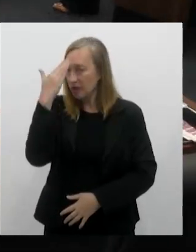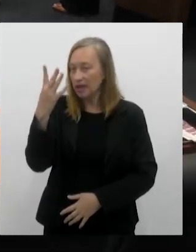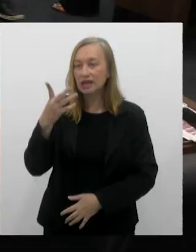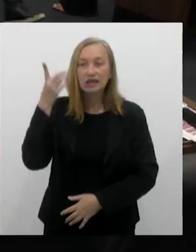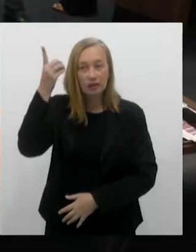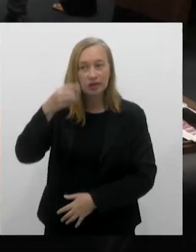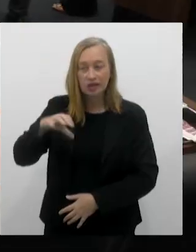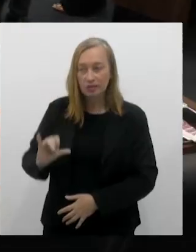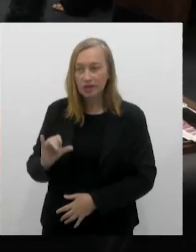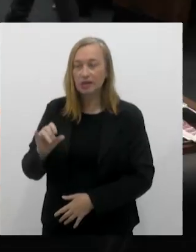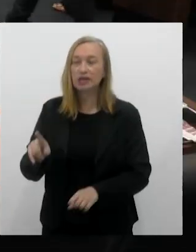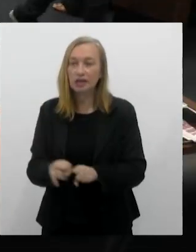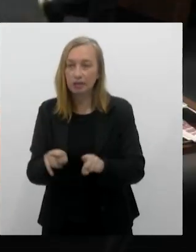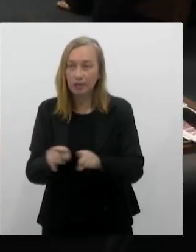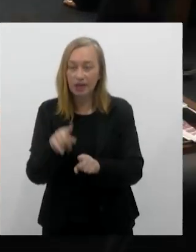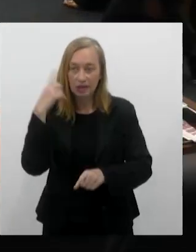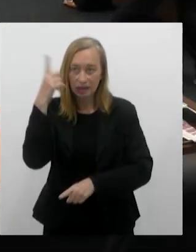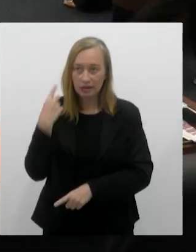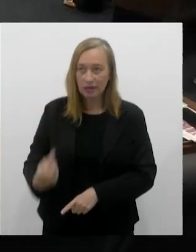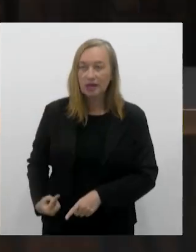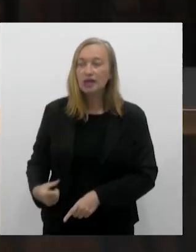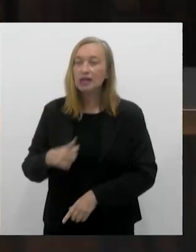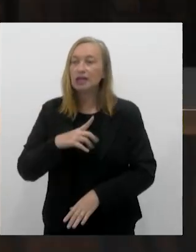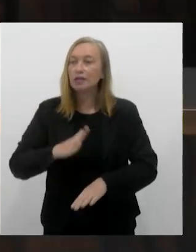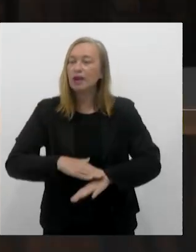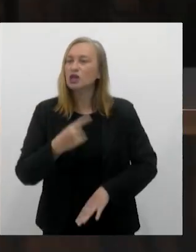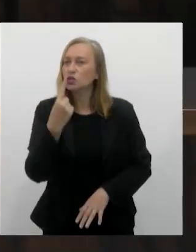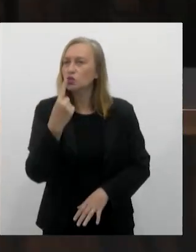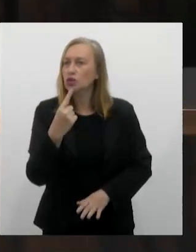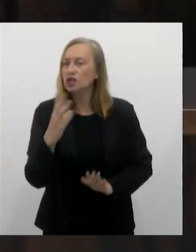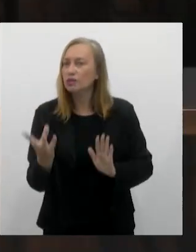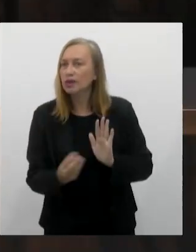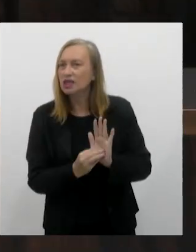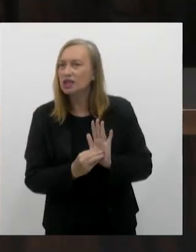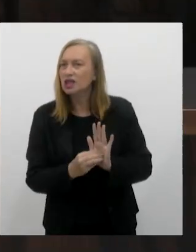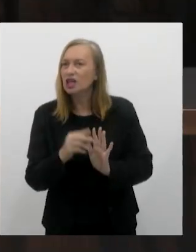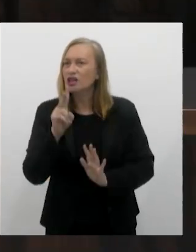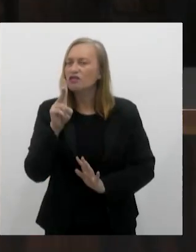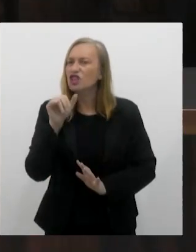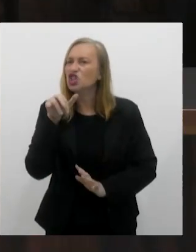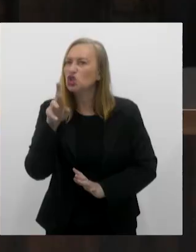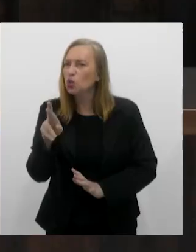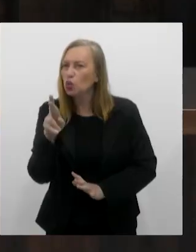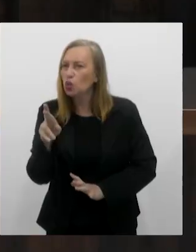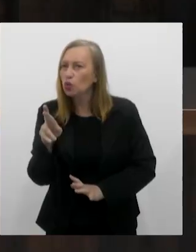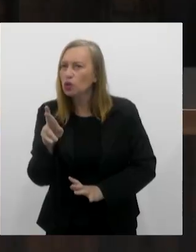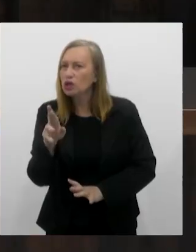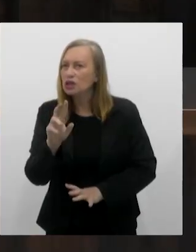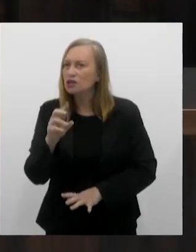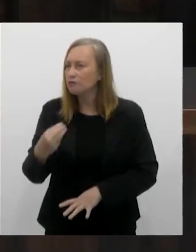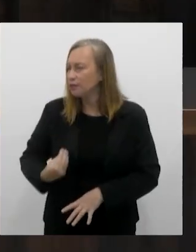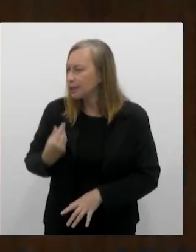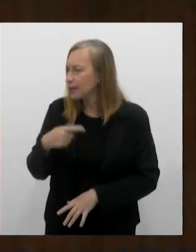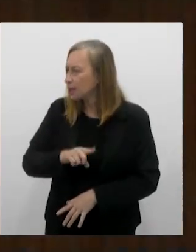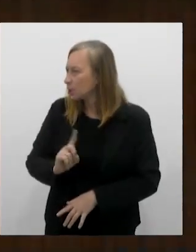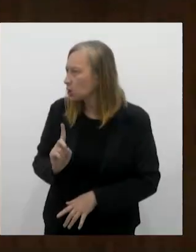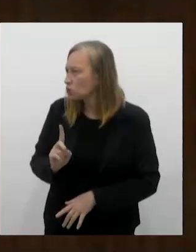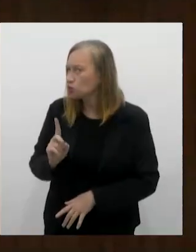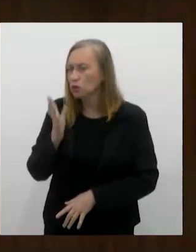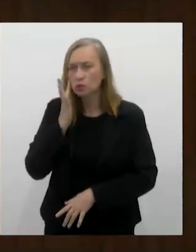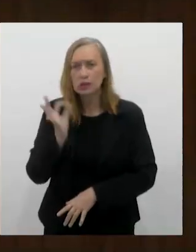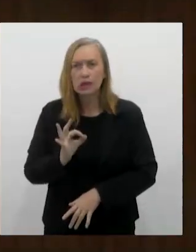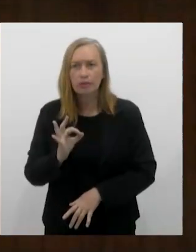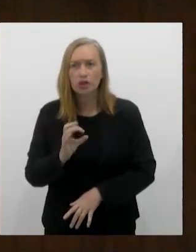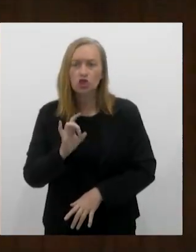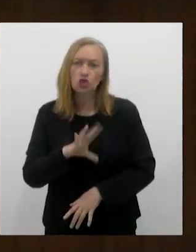Balbi. Mas tem mais uma emenda do Vitor Júnior. O Vitor Júnior não está aqui, não sabia, só